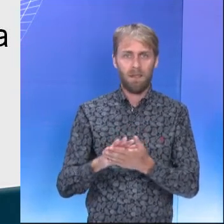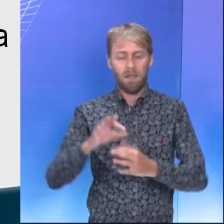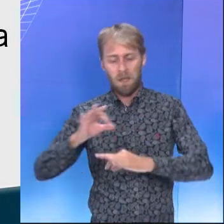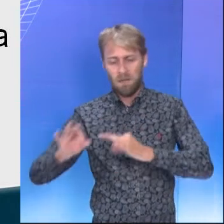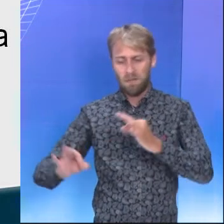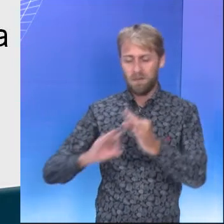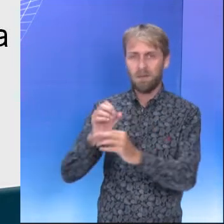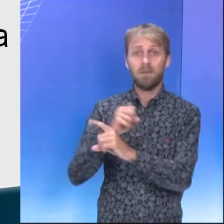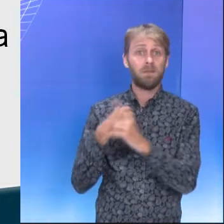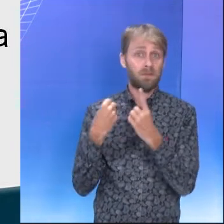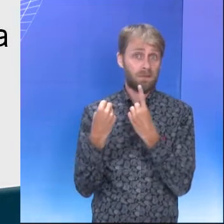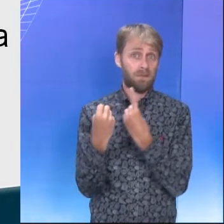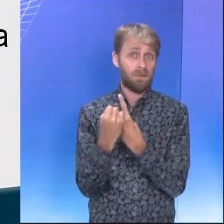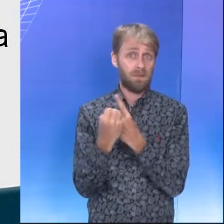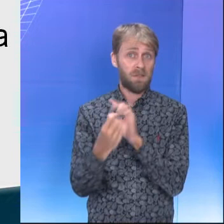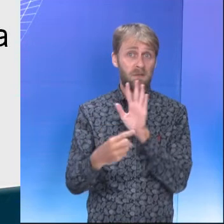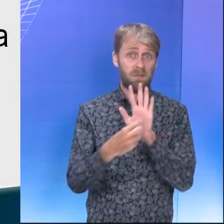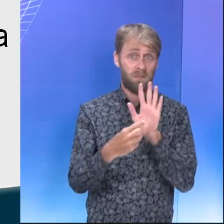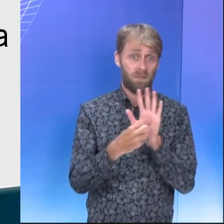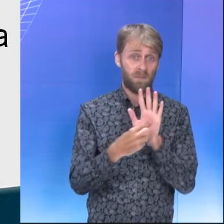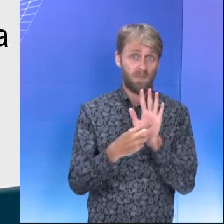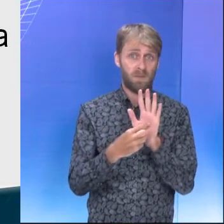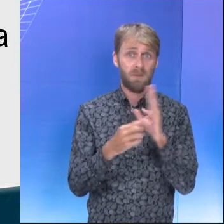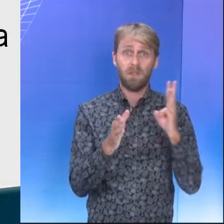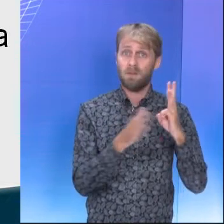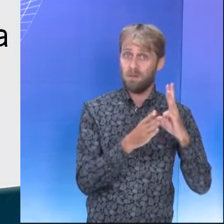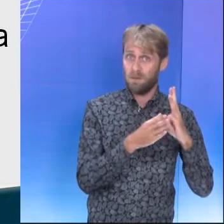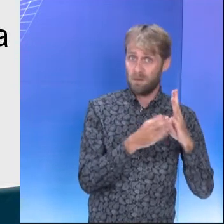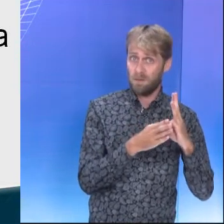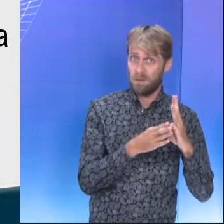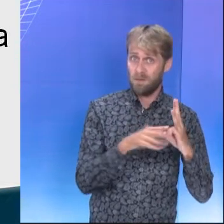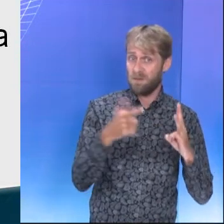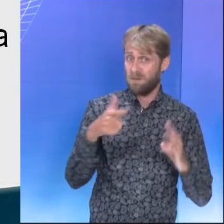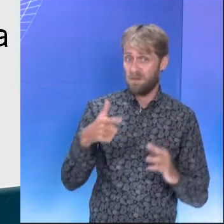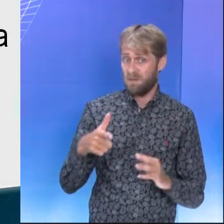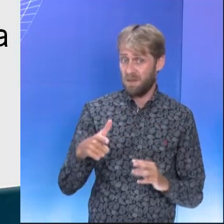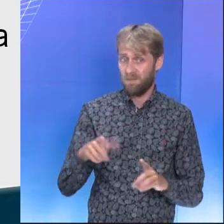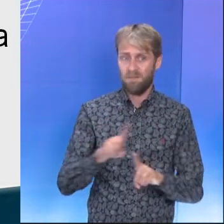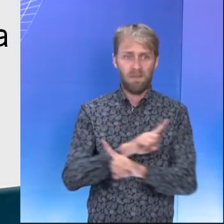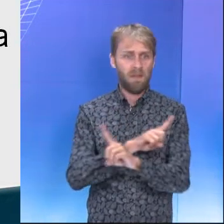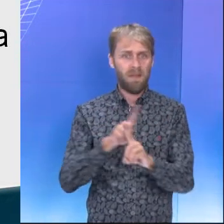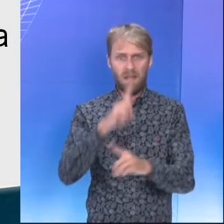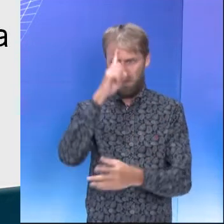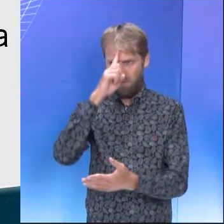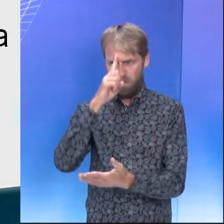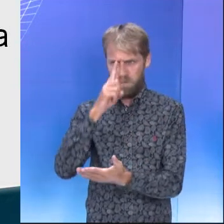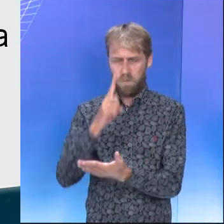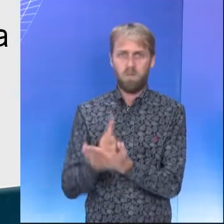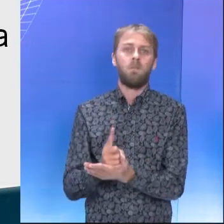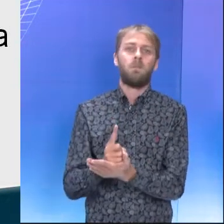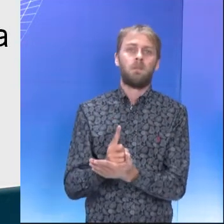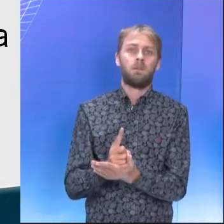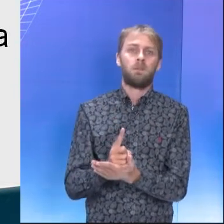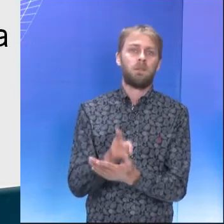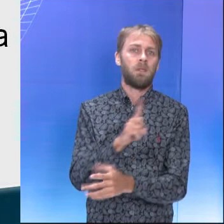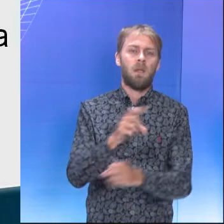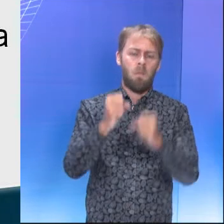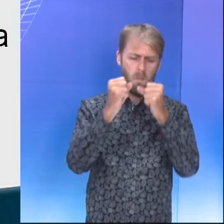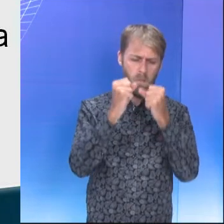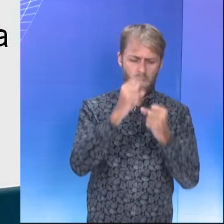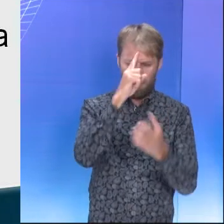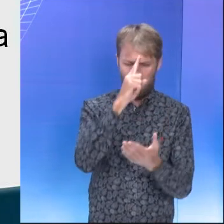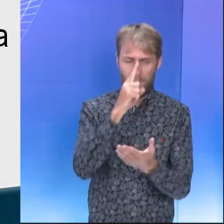organização social apresentada pelo texto, das comunidades tradicionais. O chefe não dispõe de autoridade, nem poder de